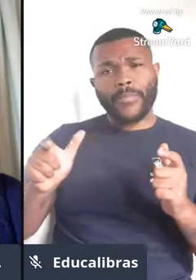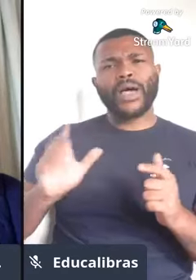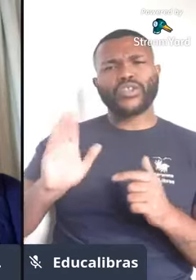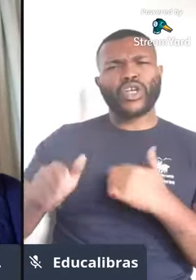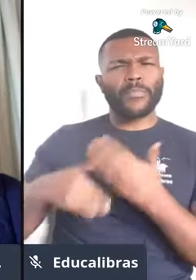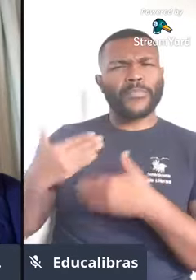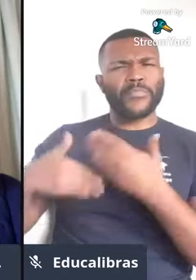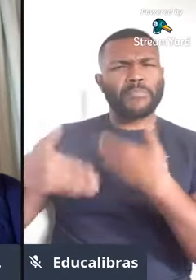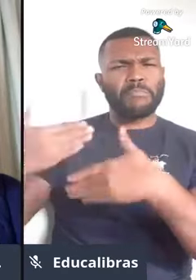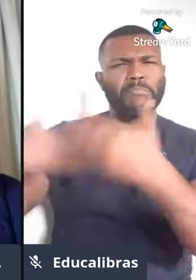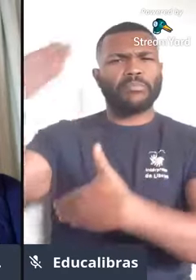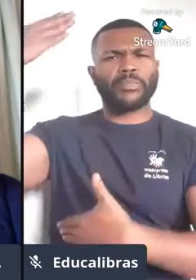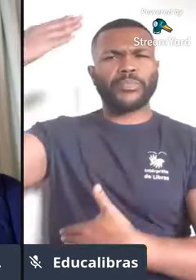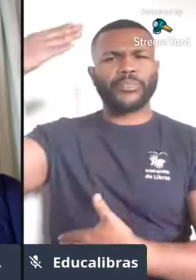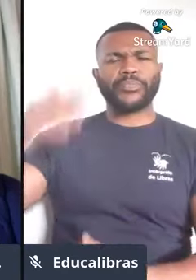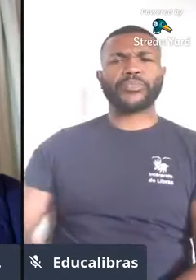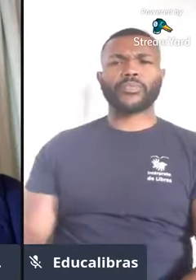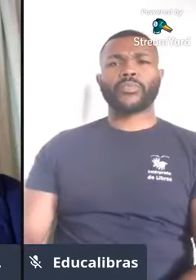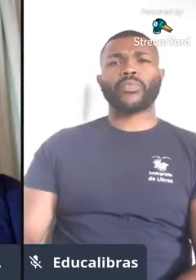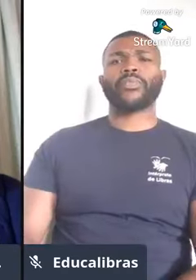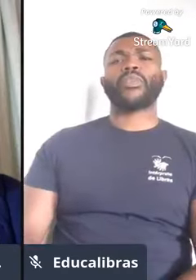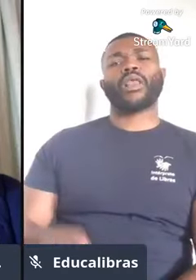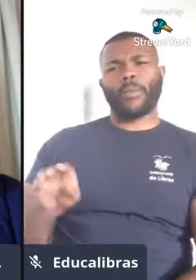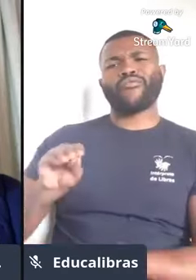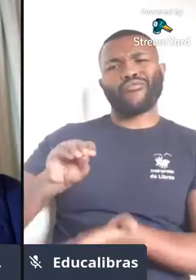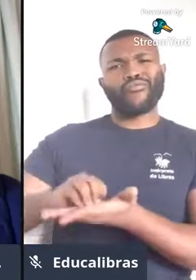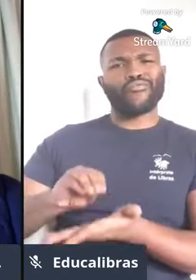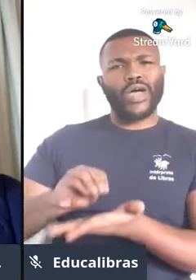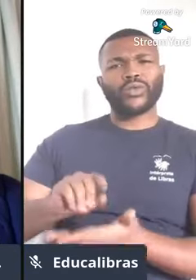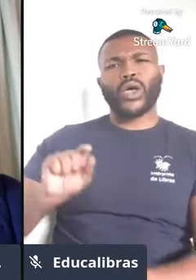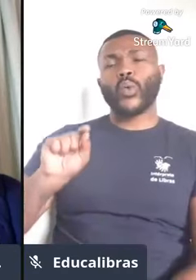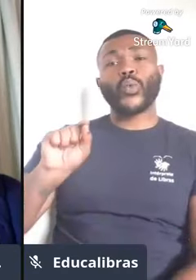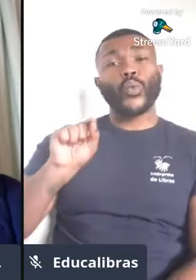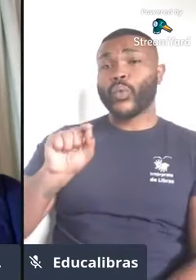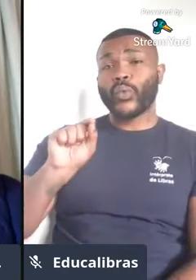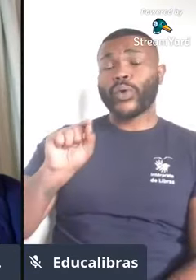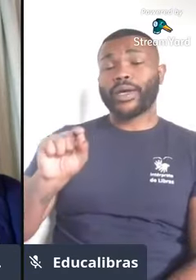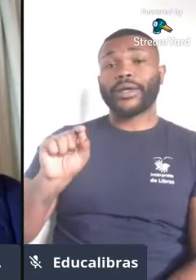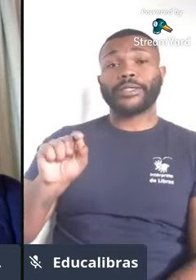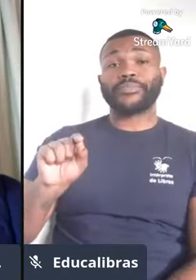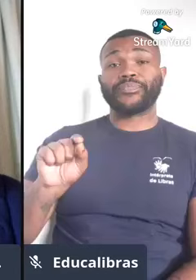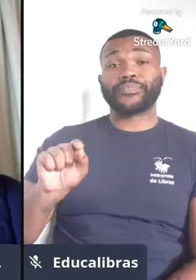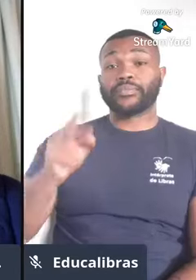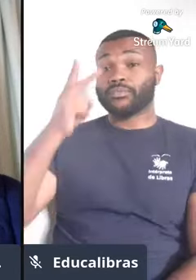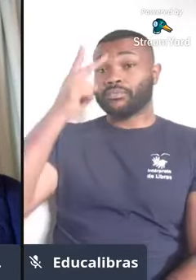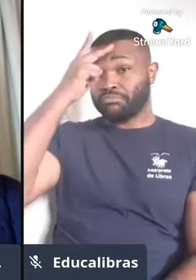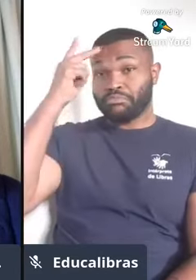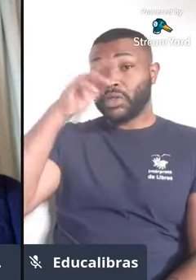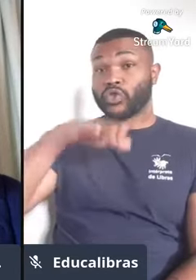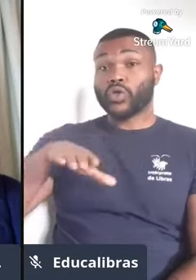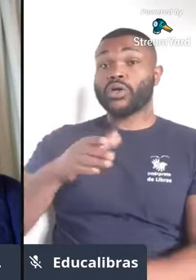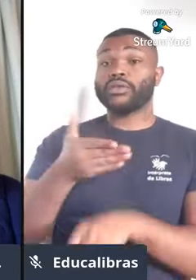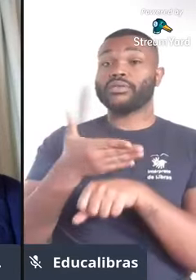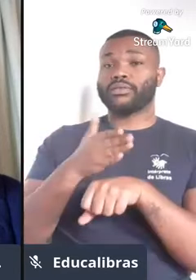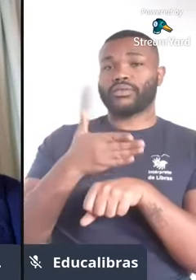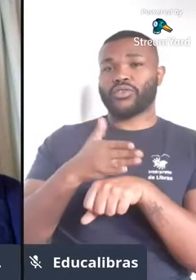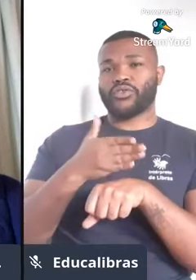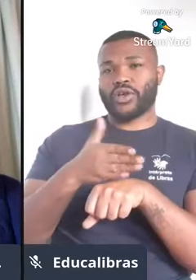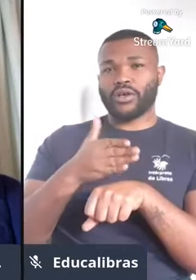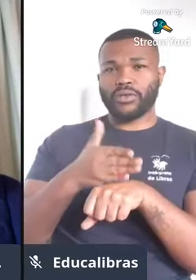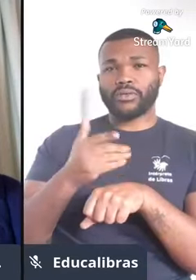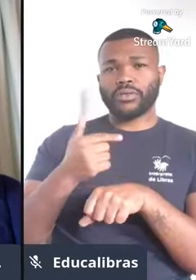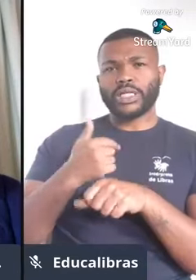mas estamos devendo nessa área, que é a questão dos estagiários. Eu sempre achei, Cal,